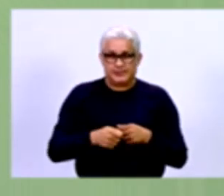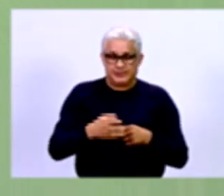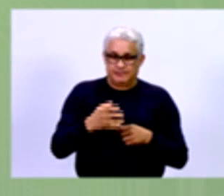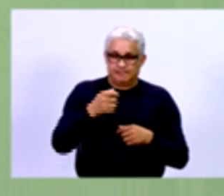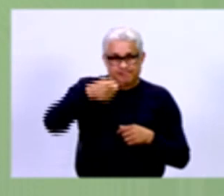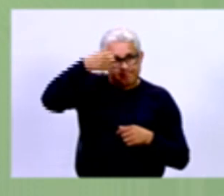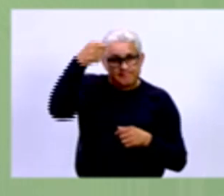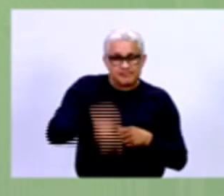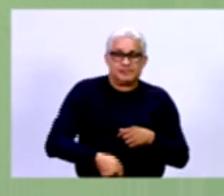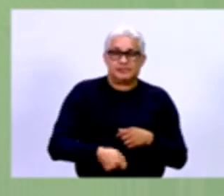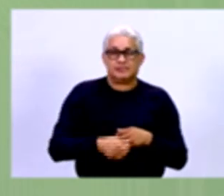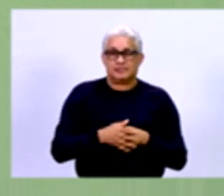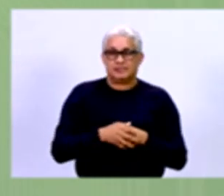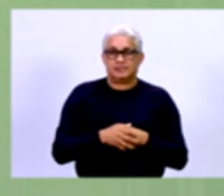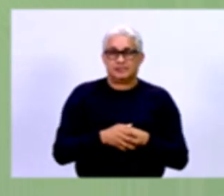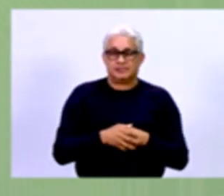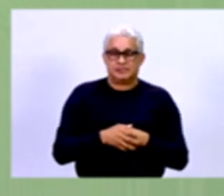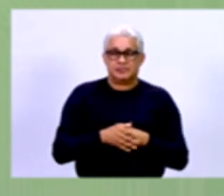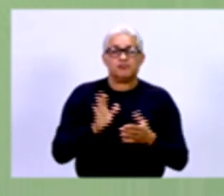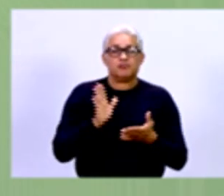via alguns